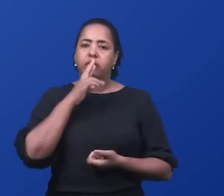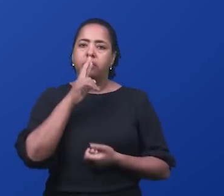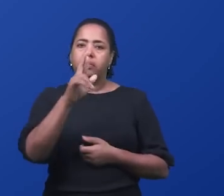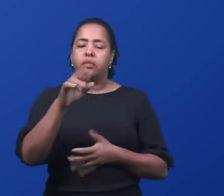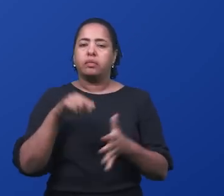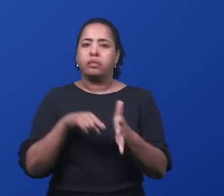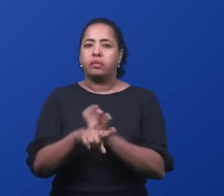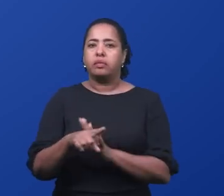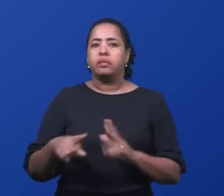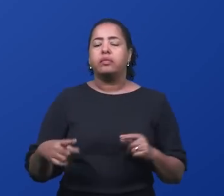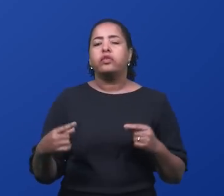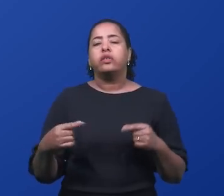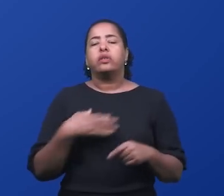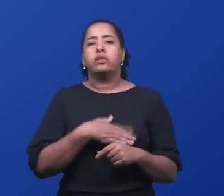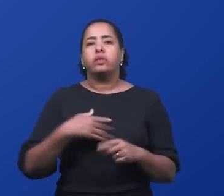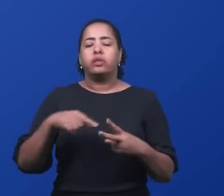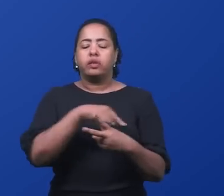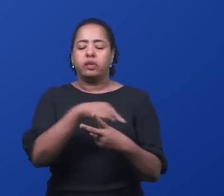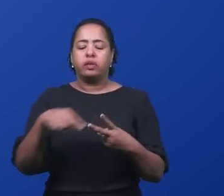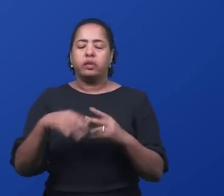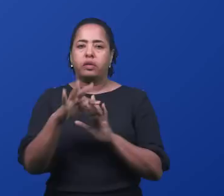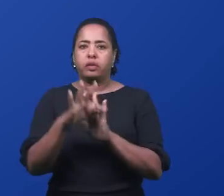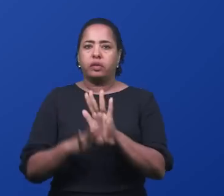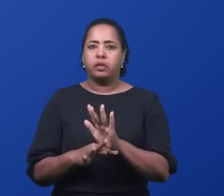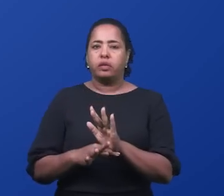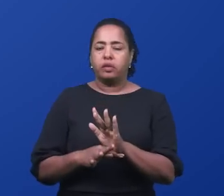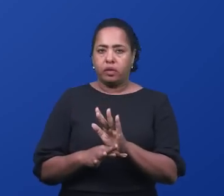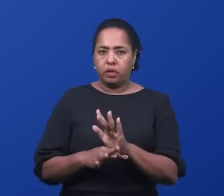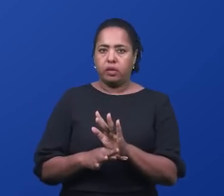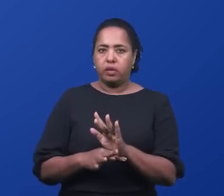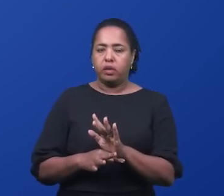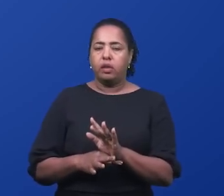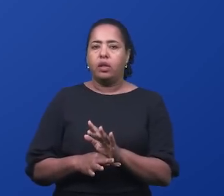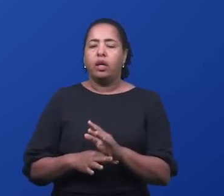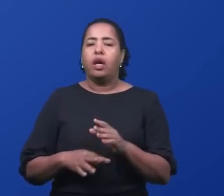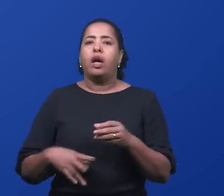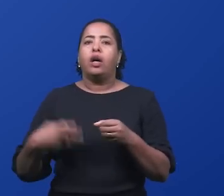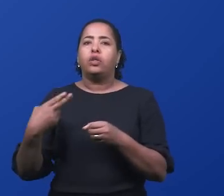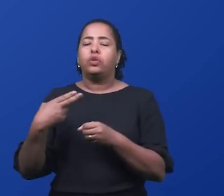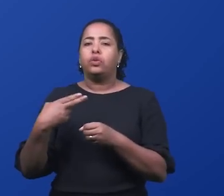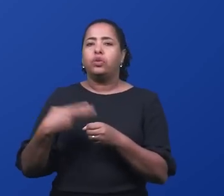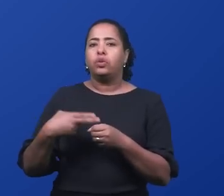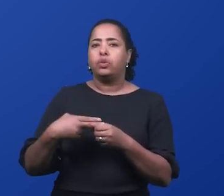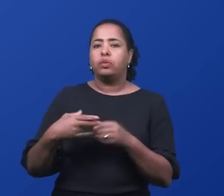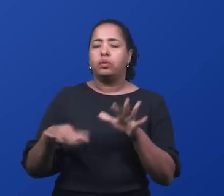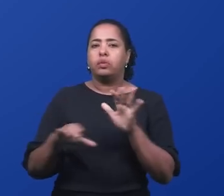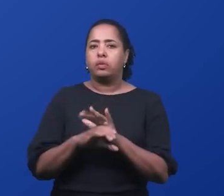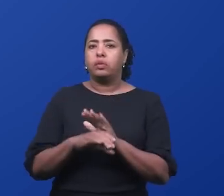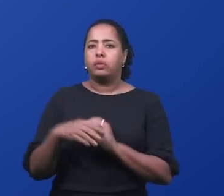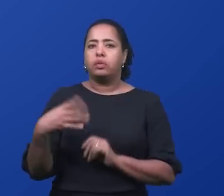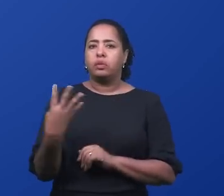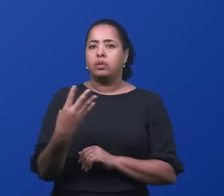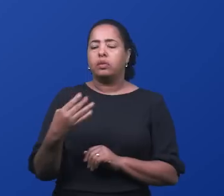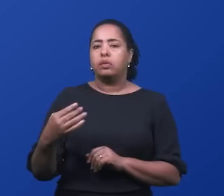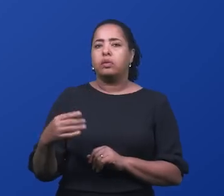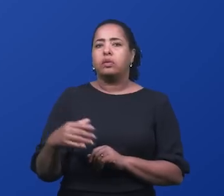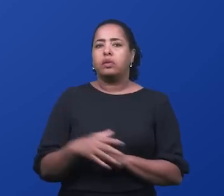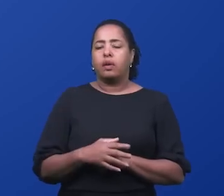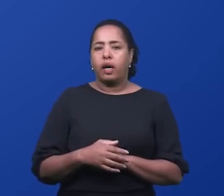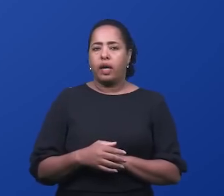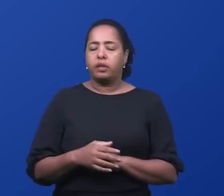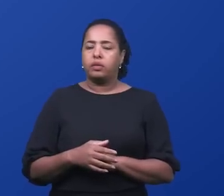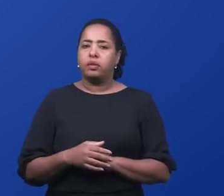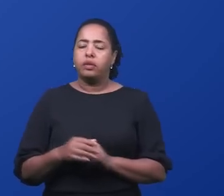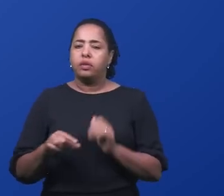essa pergunta, eu gostaria de mencionar aqui 2 textos que se encontram no livro de Números. O primeiro está no capítulo 4, a segunda parte